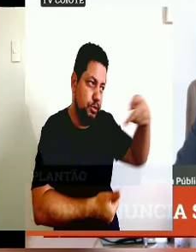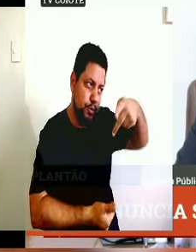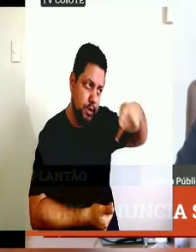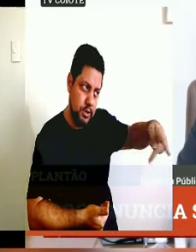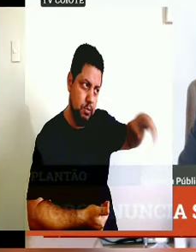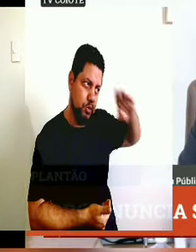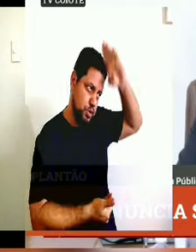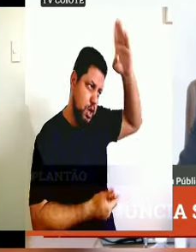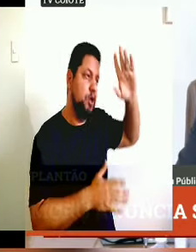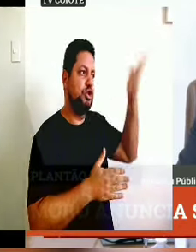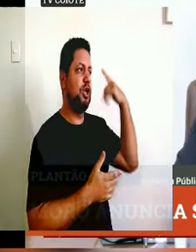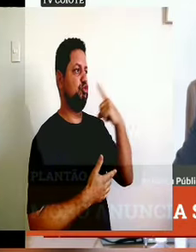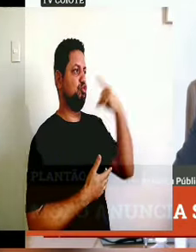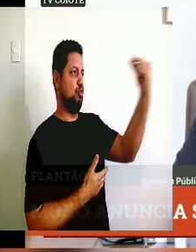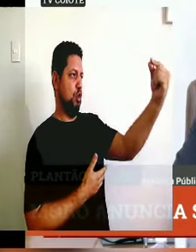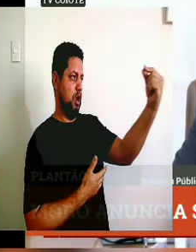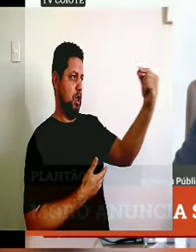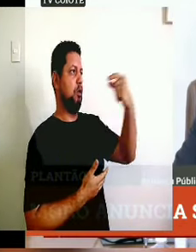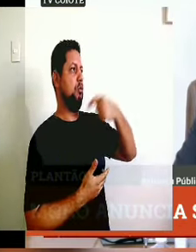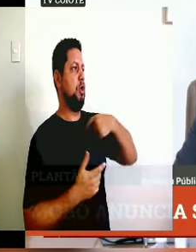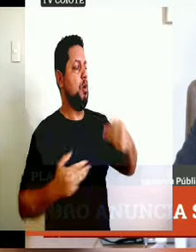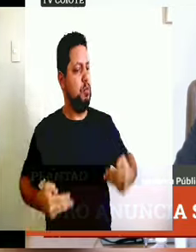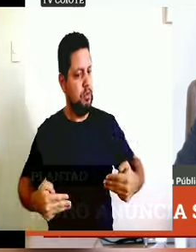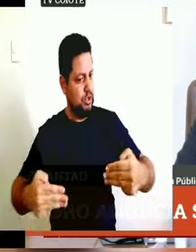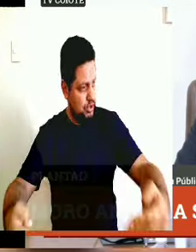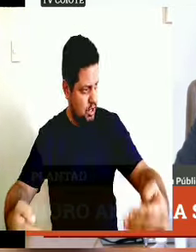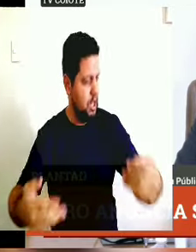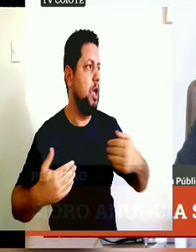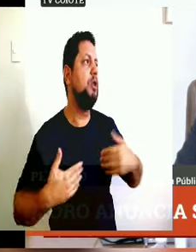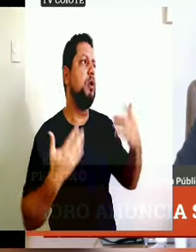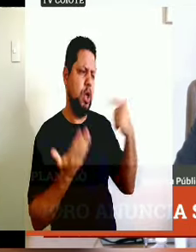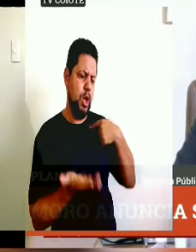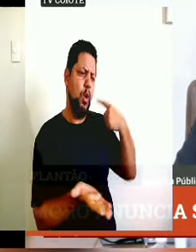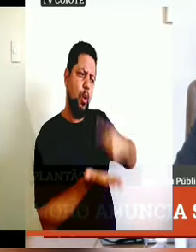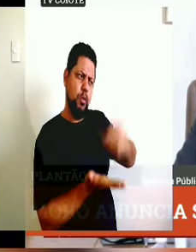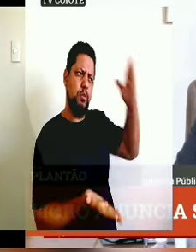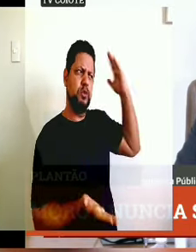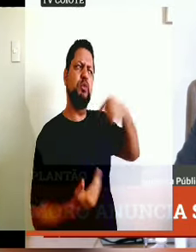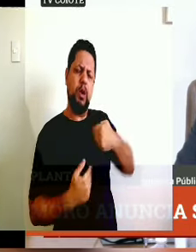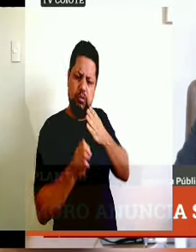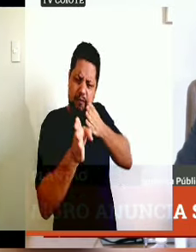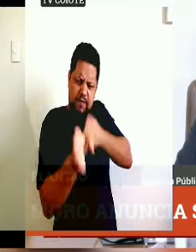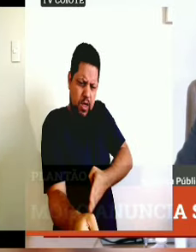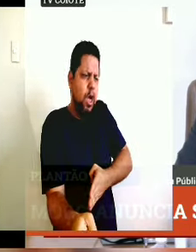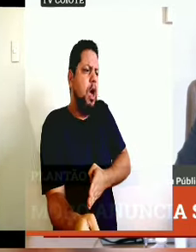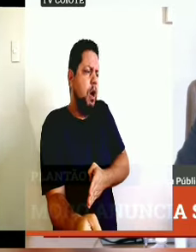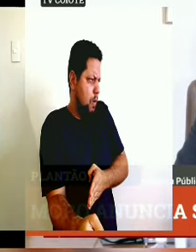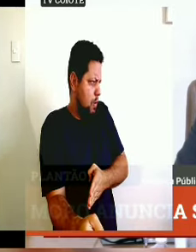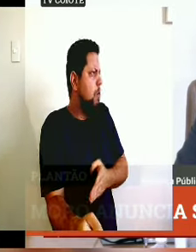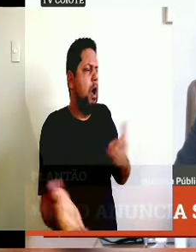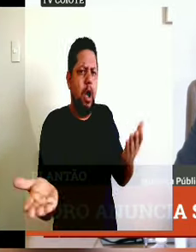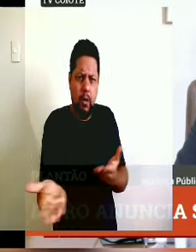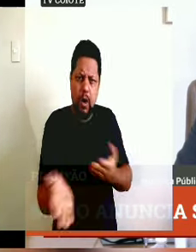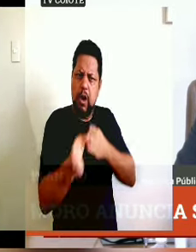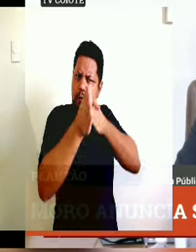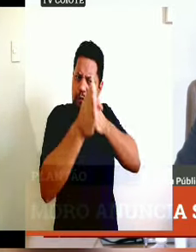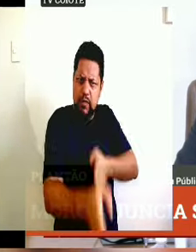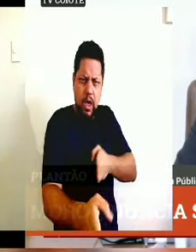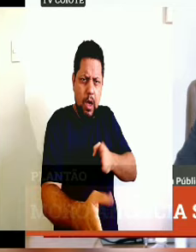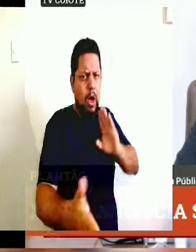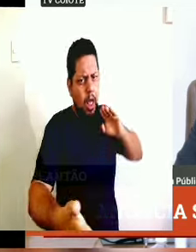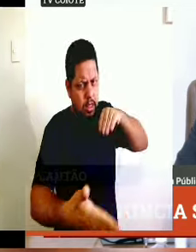não foi feita atrás. Acho que nós tínhamos um compromisso, eu fui fiel a esse compromisso. Acho que estou sendo fiel a esse